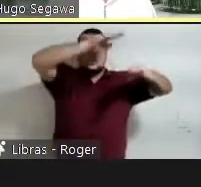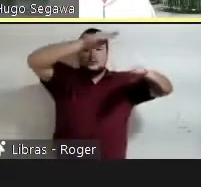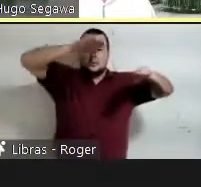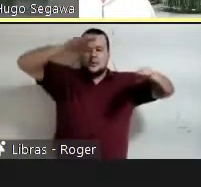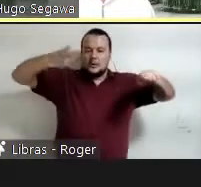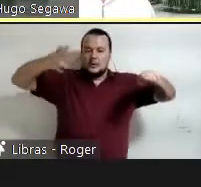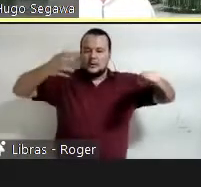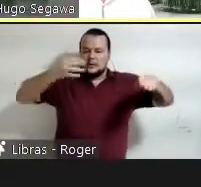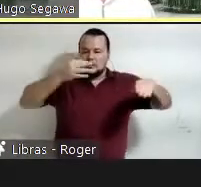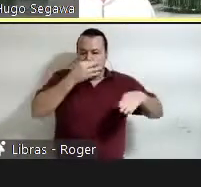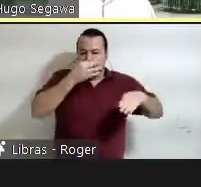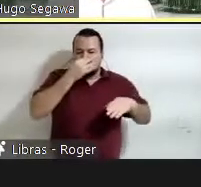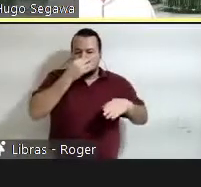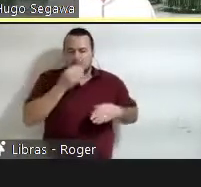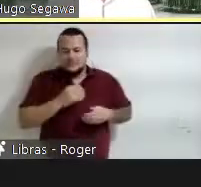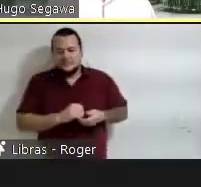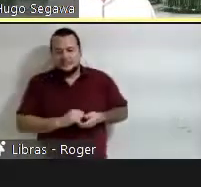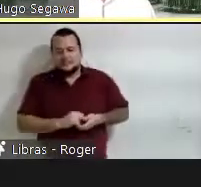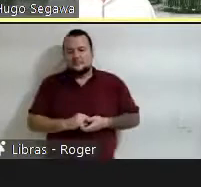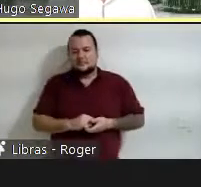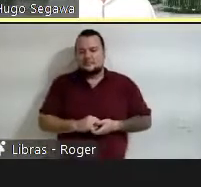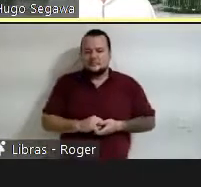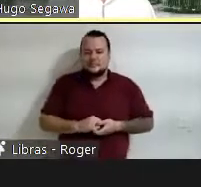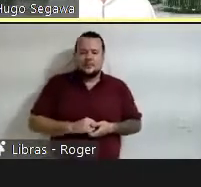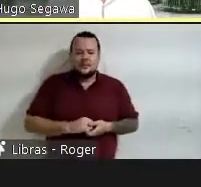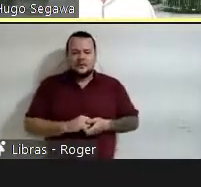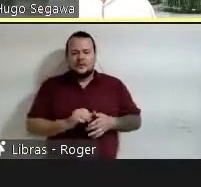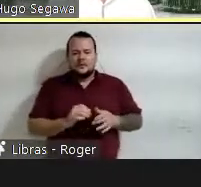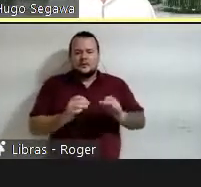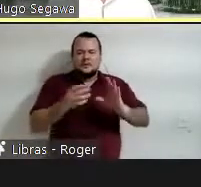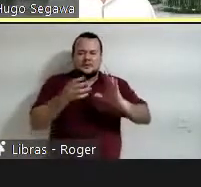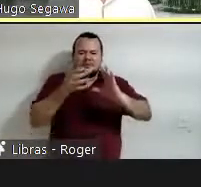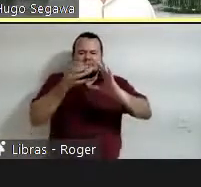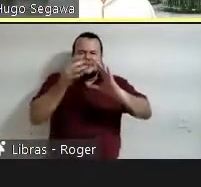E esses detalhes, né?